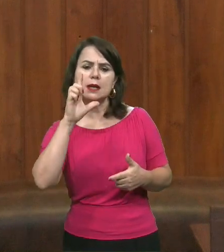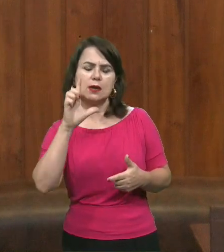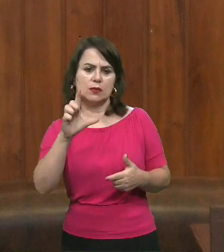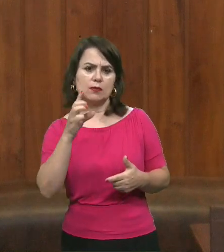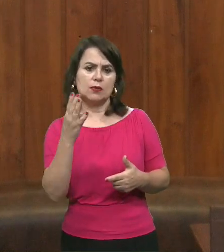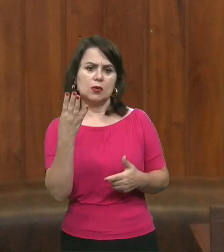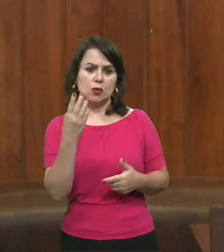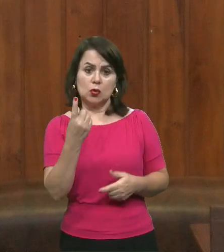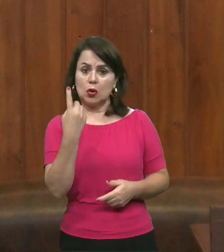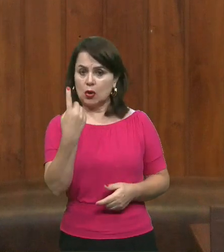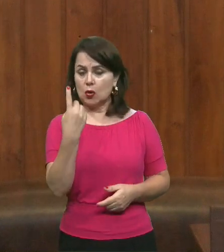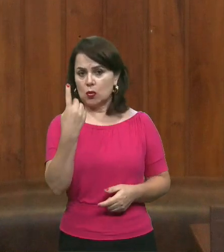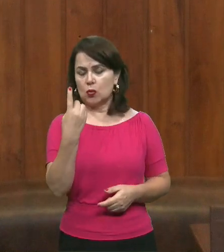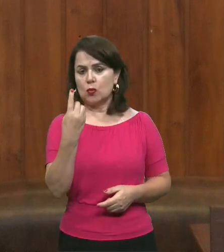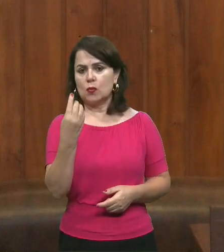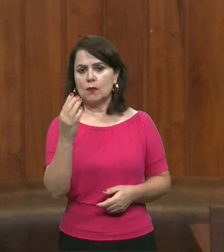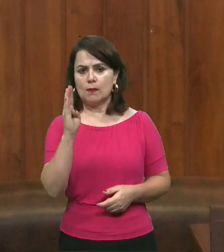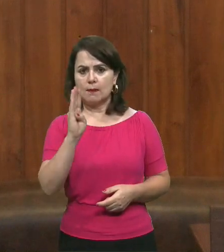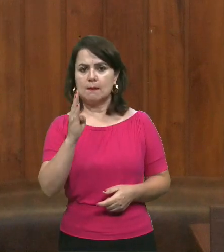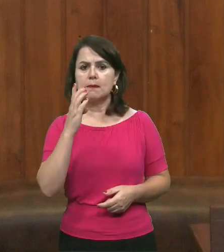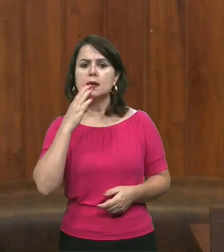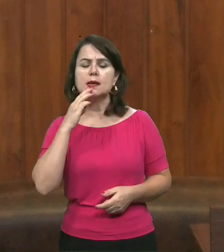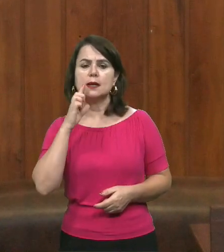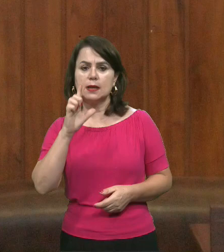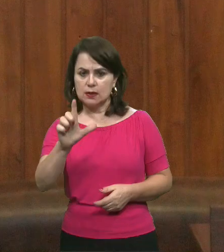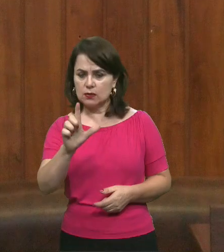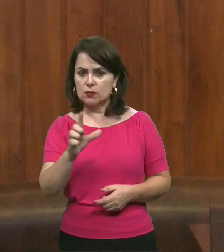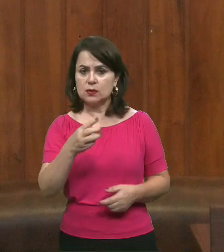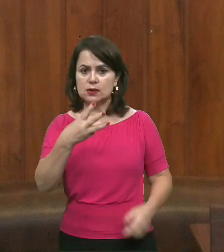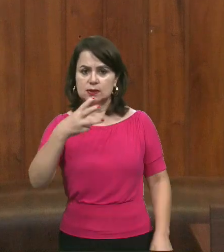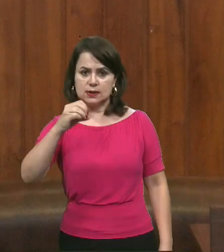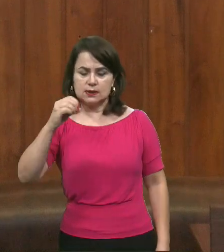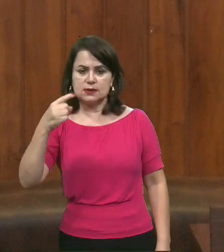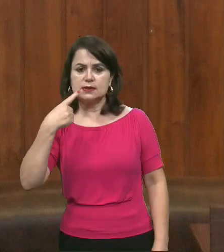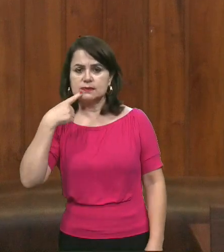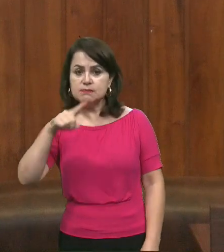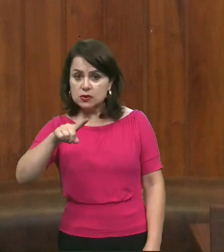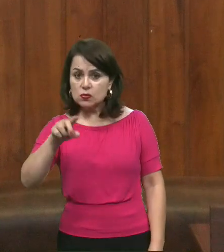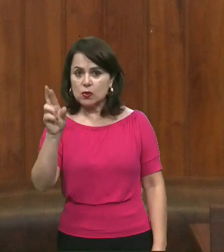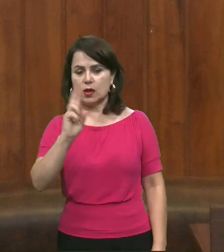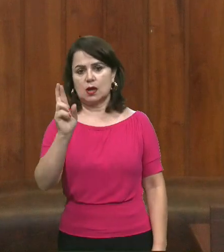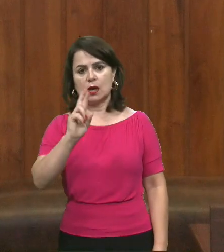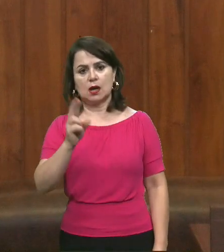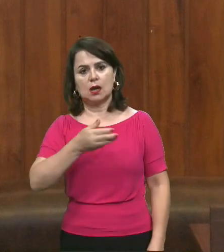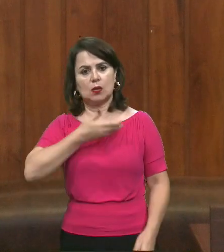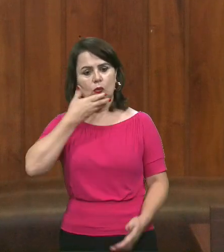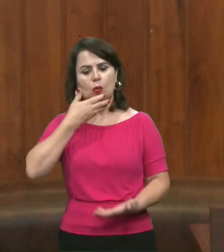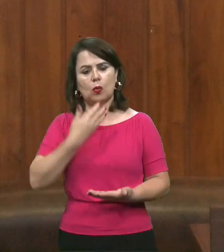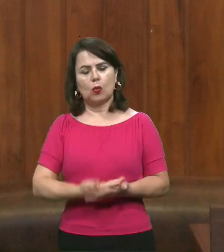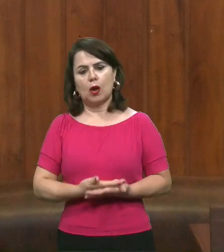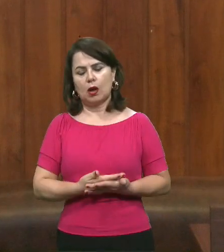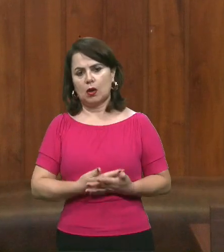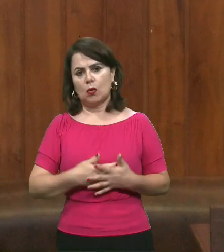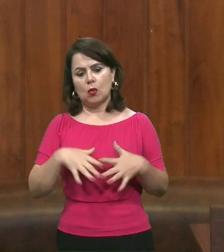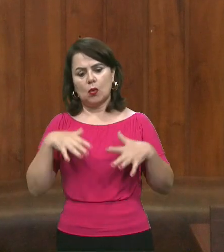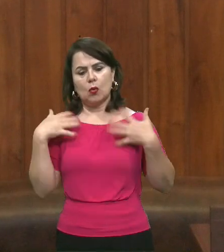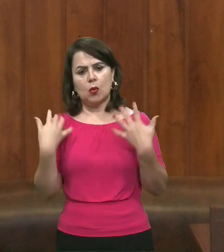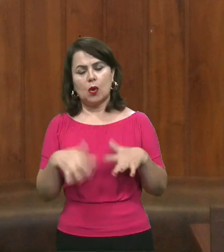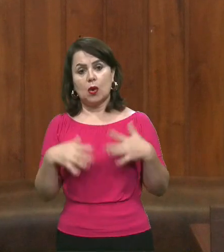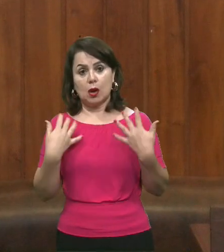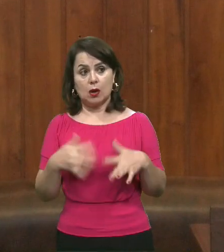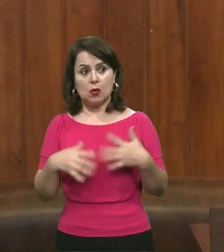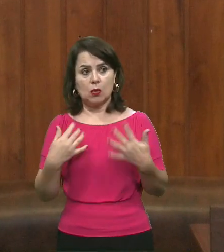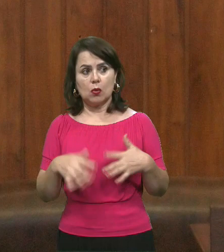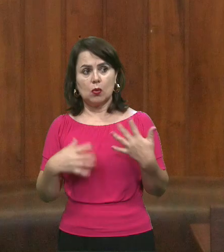R$1,3 bilhão, isso é inacreditável para a população pagar, né? Eu vou refrescar